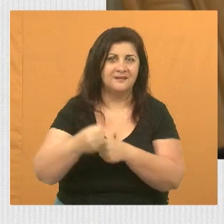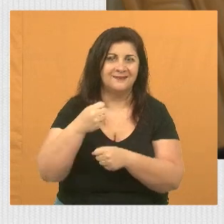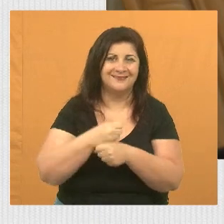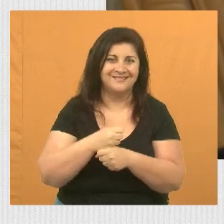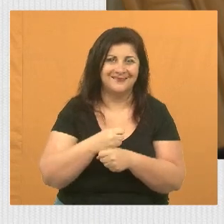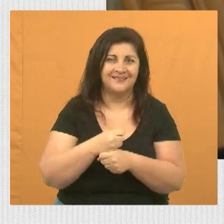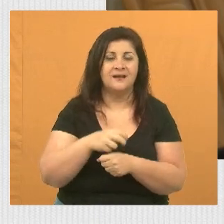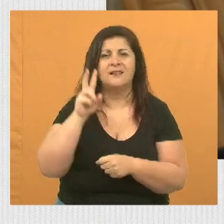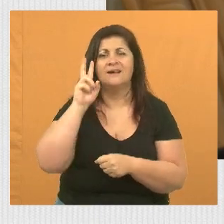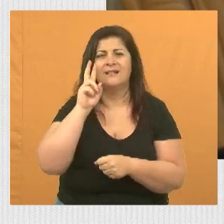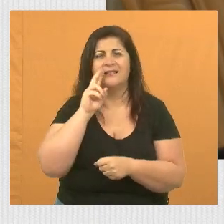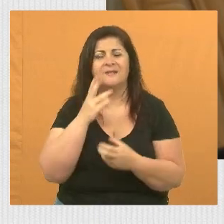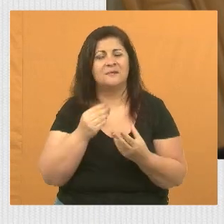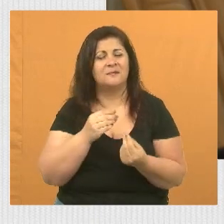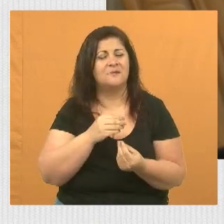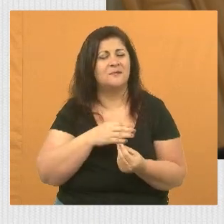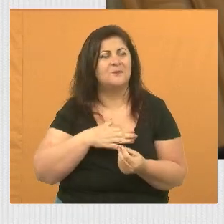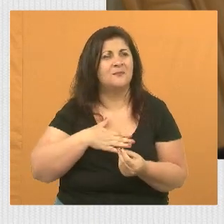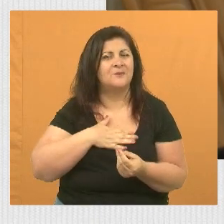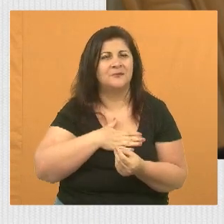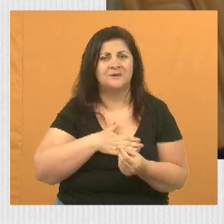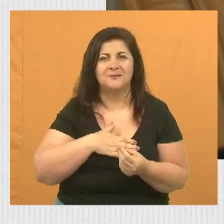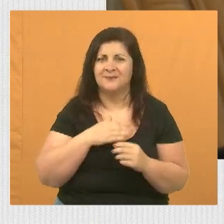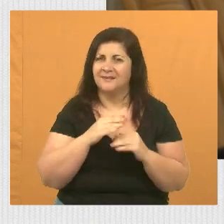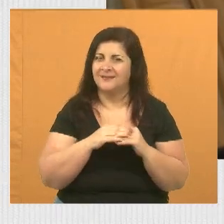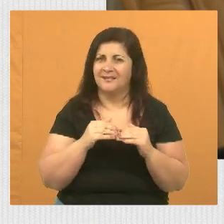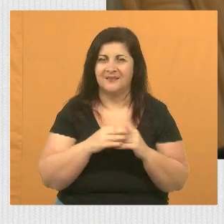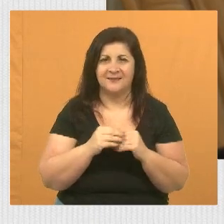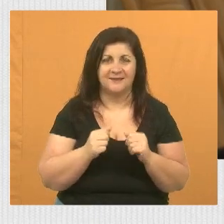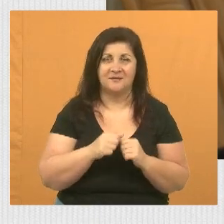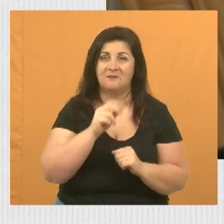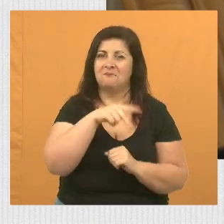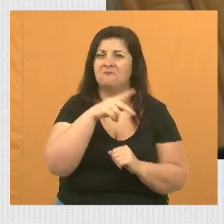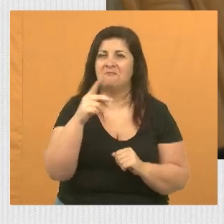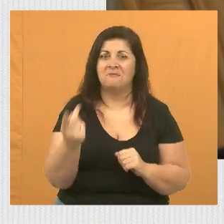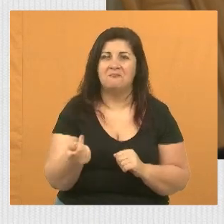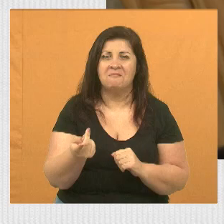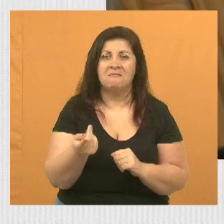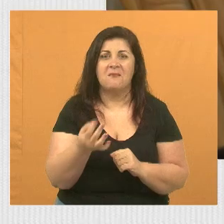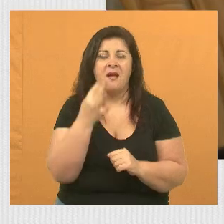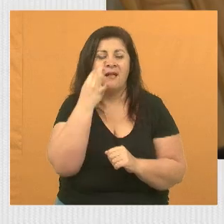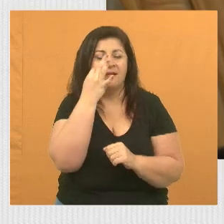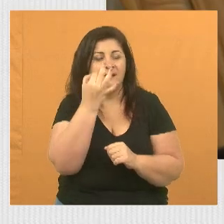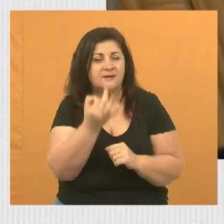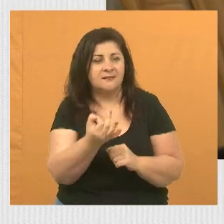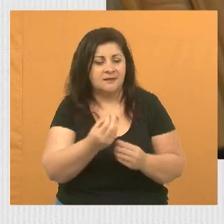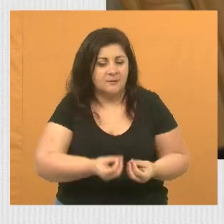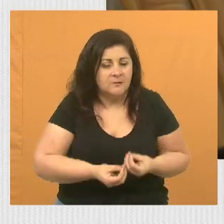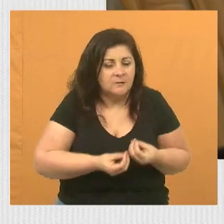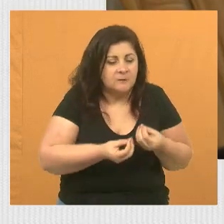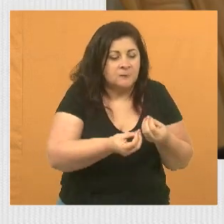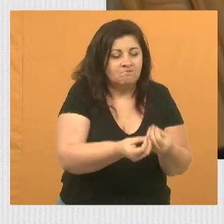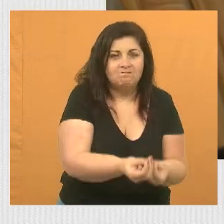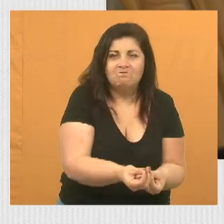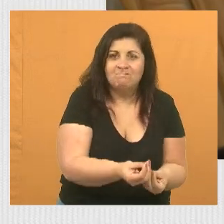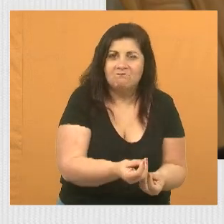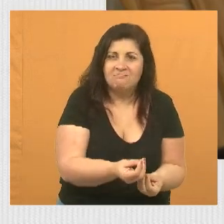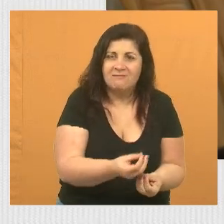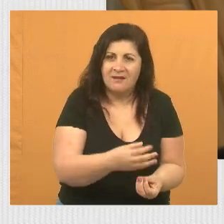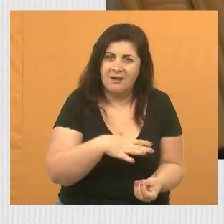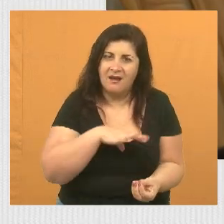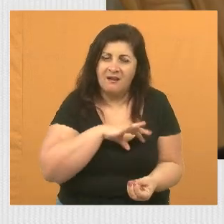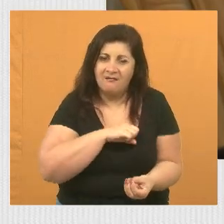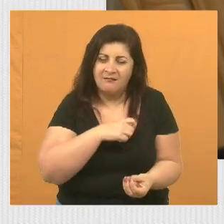dela com muito carinho, é uma pessoa assim, muito atenciosa, que se entregava bastante para os alunos, dava muita atenção para os